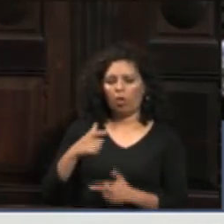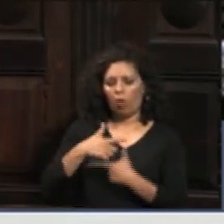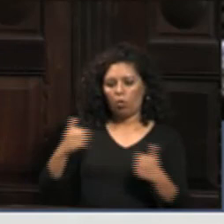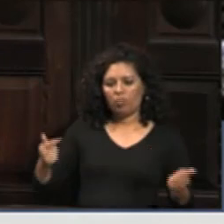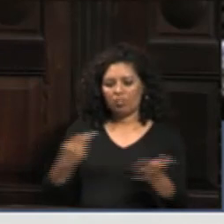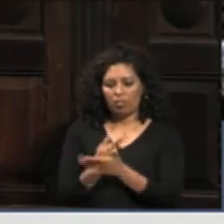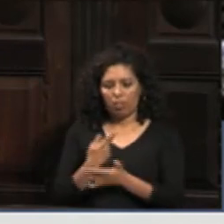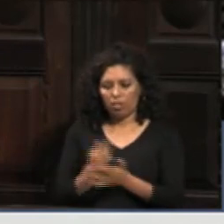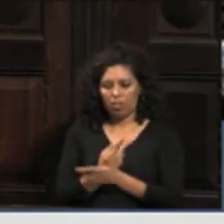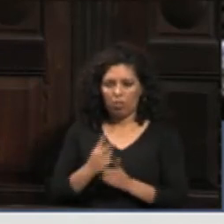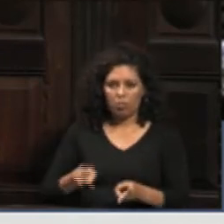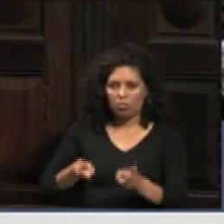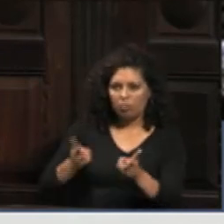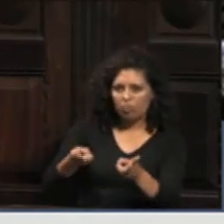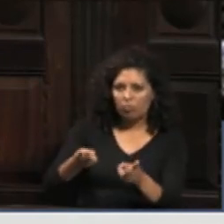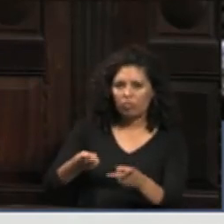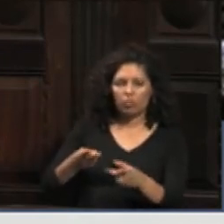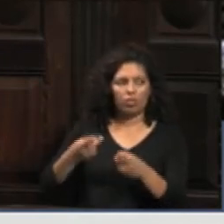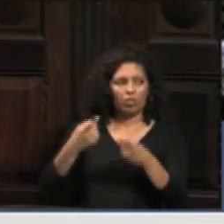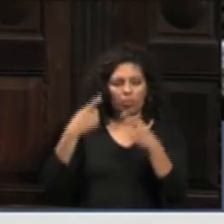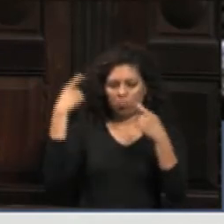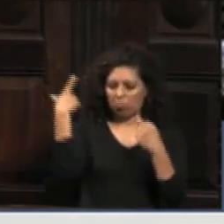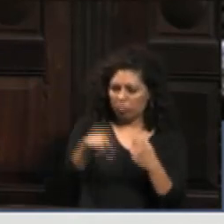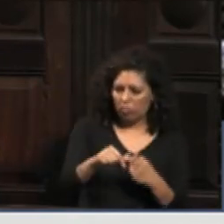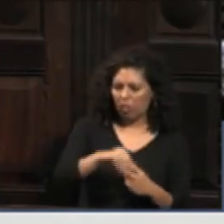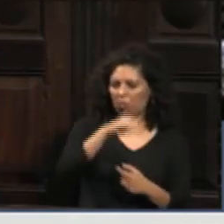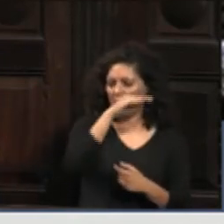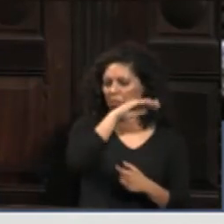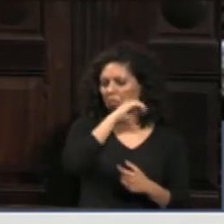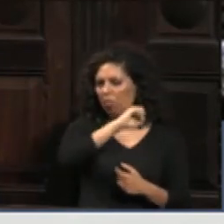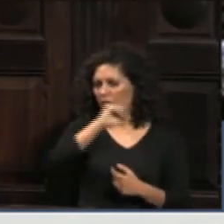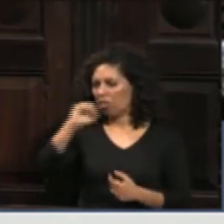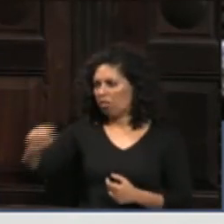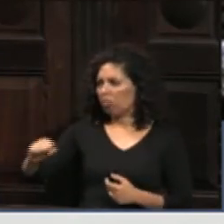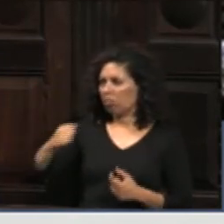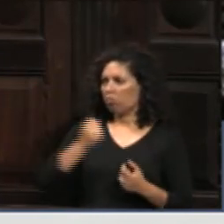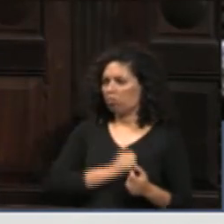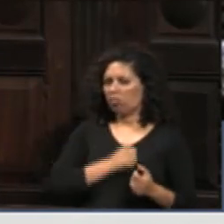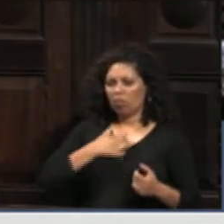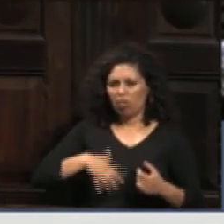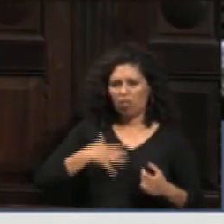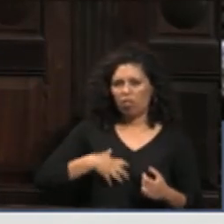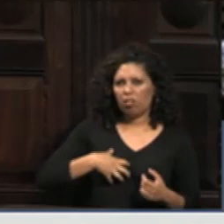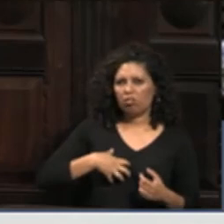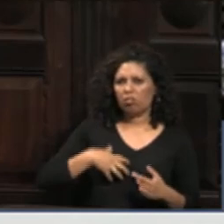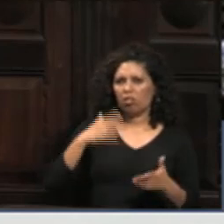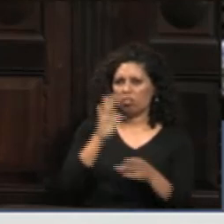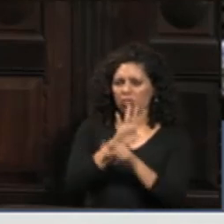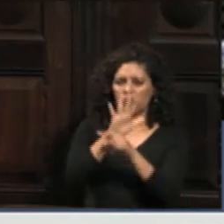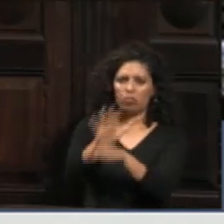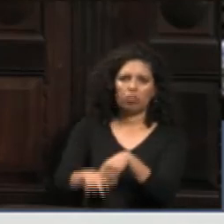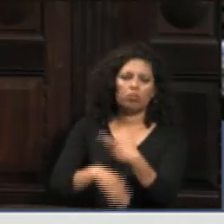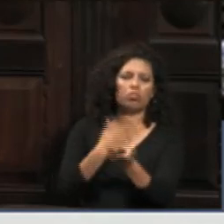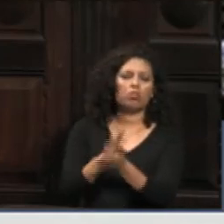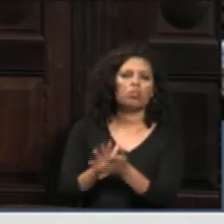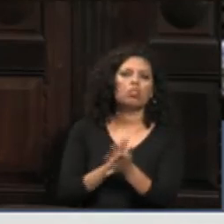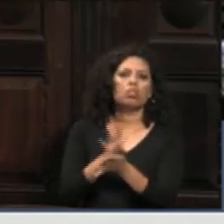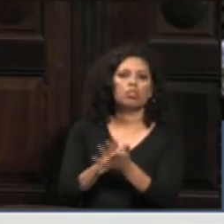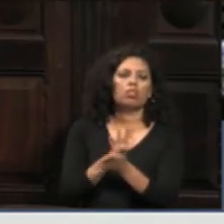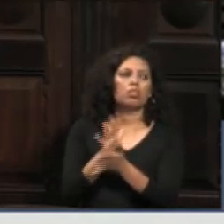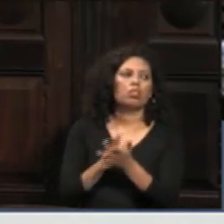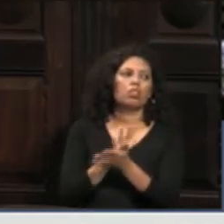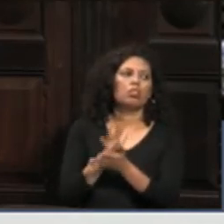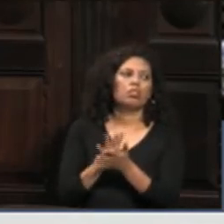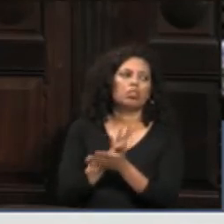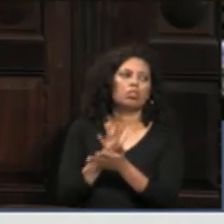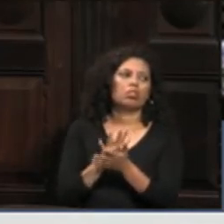com ressentimentos, não é com rancor, e sim na busca da compreensão, na